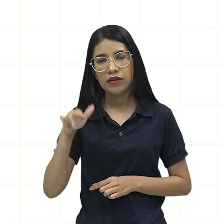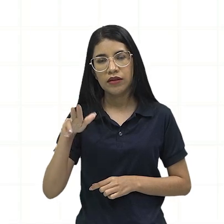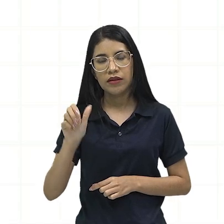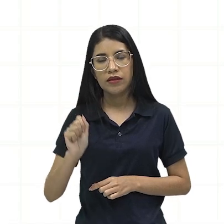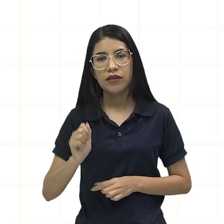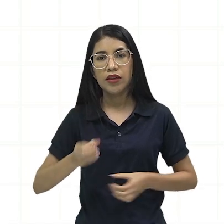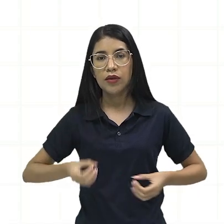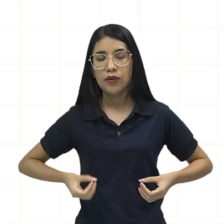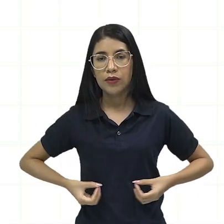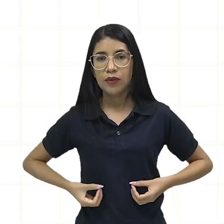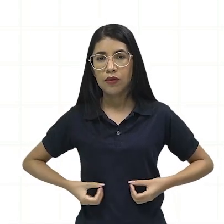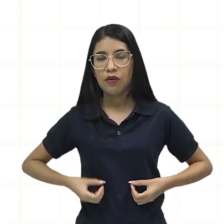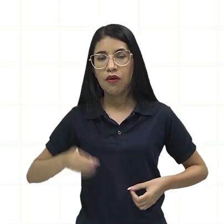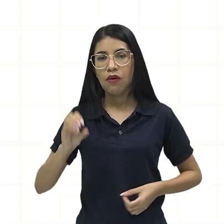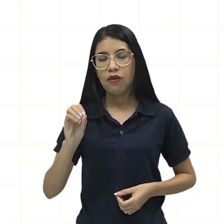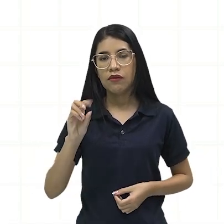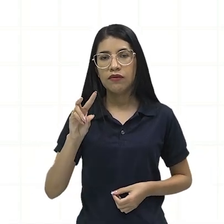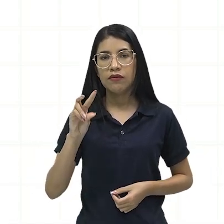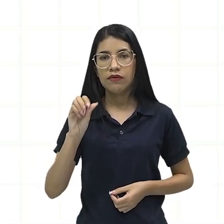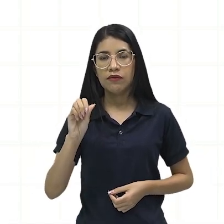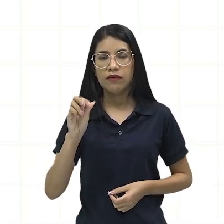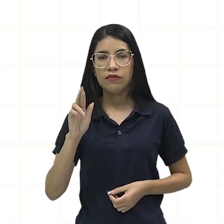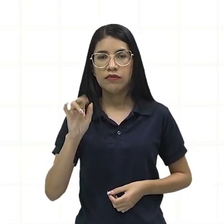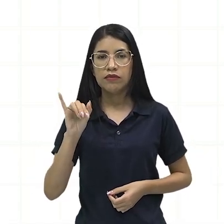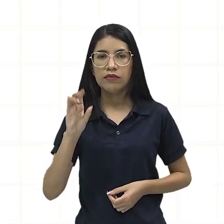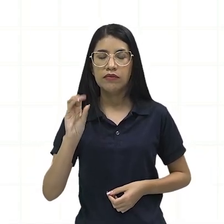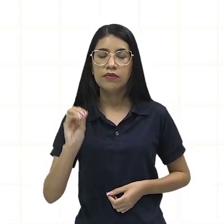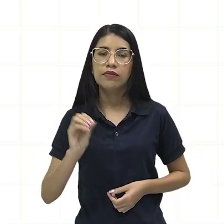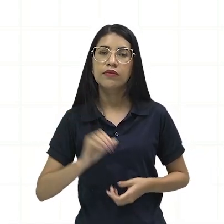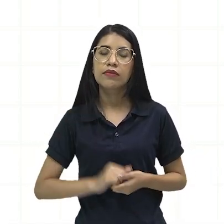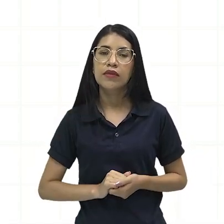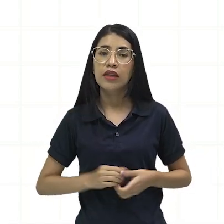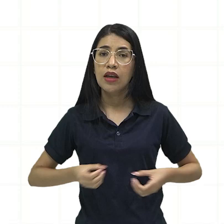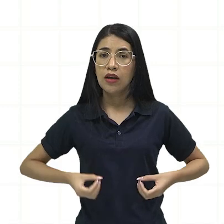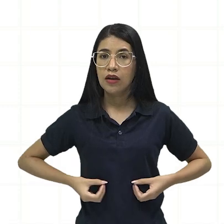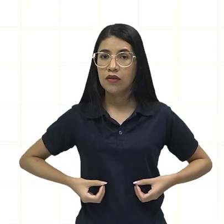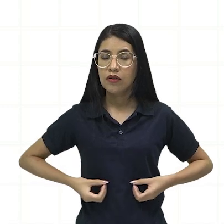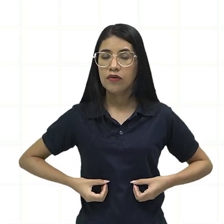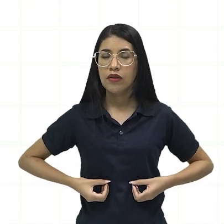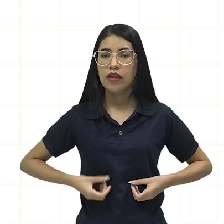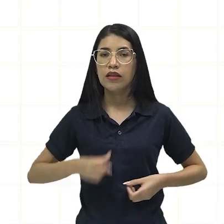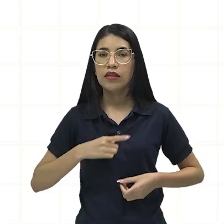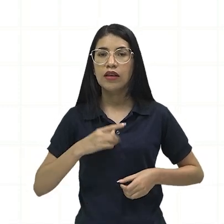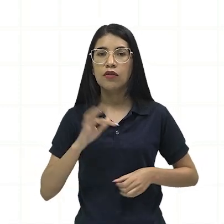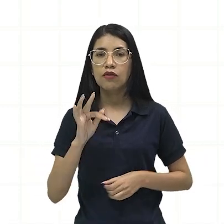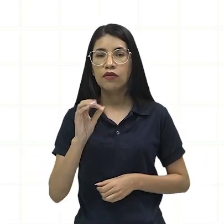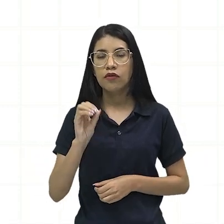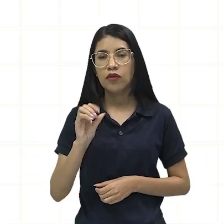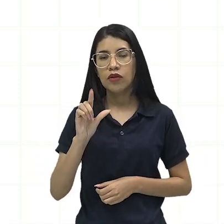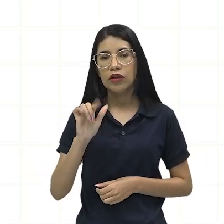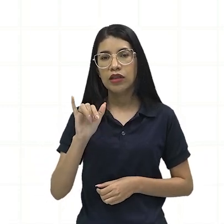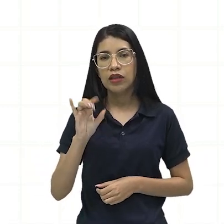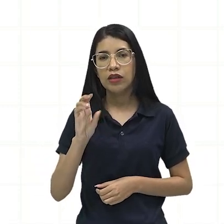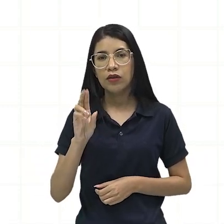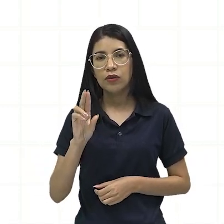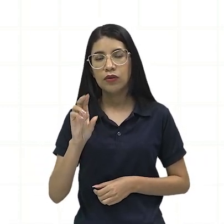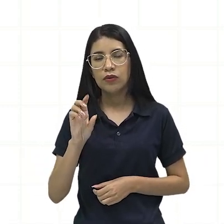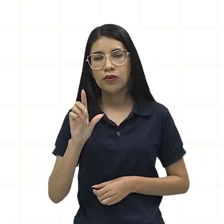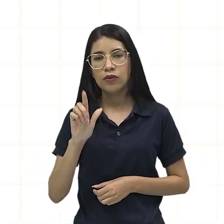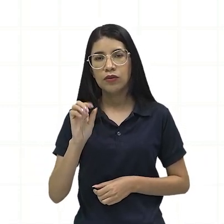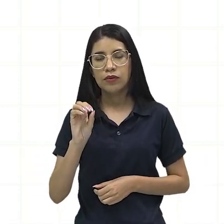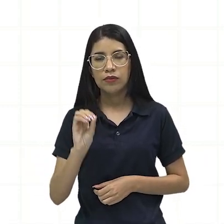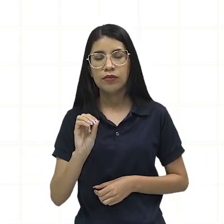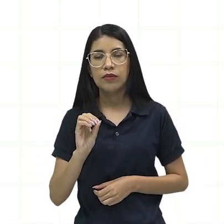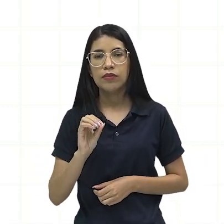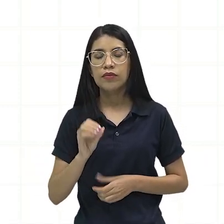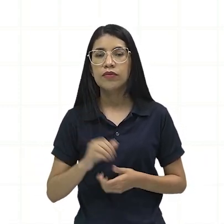localizados aqui na lateral, certo? Esses ovários, gente, é que são formados por folículos. E eles vão